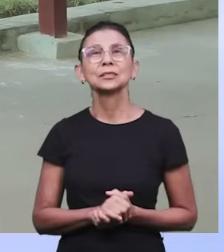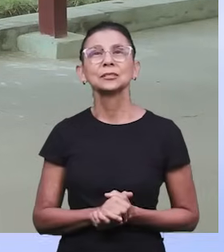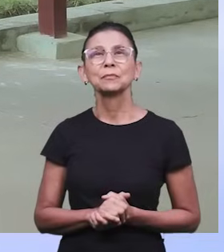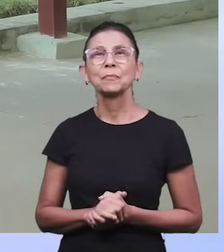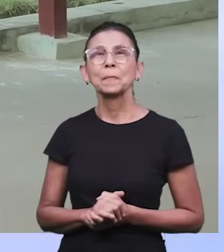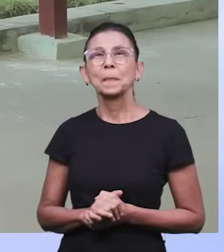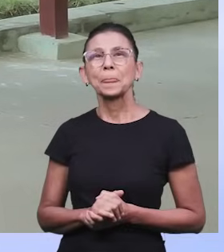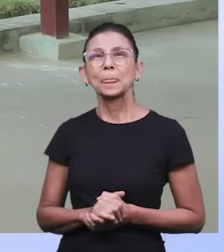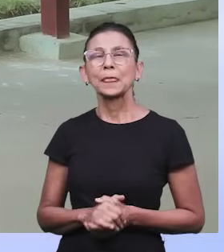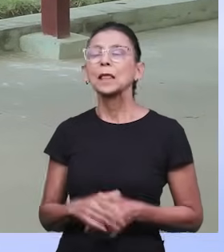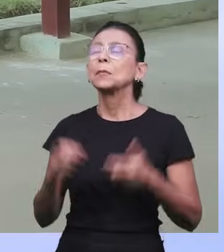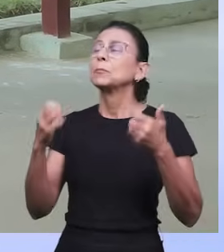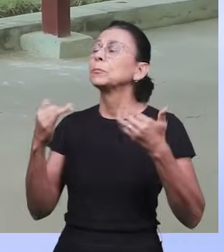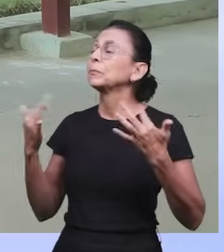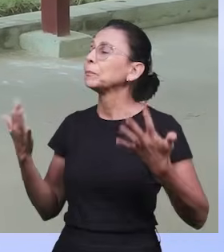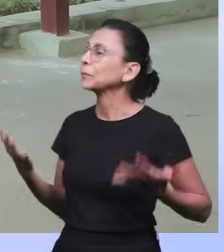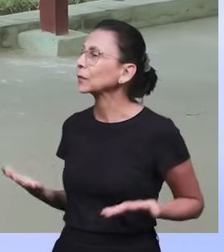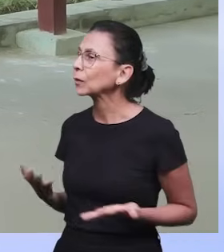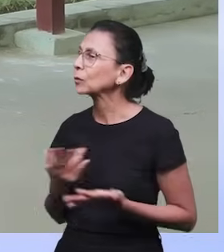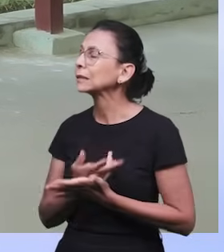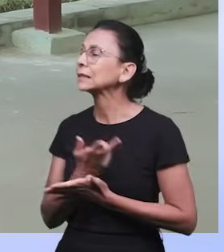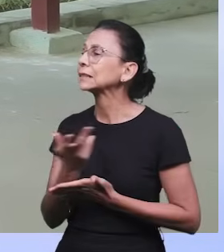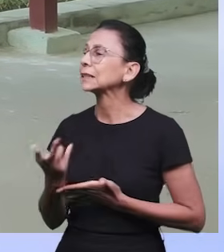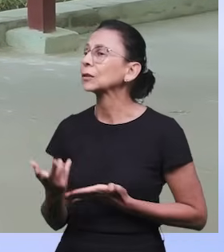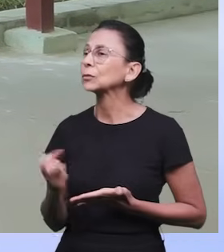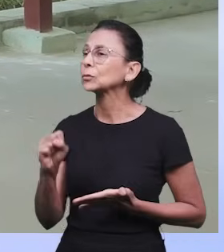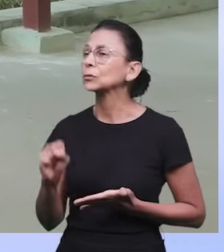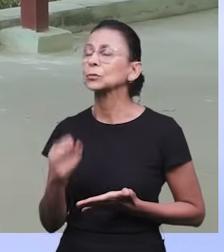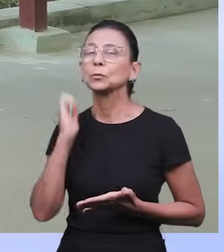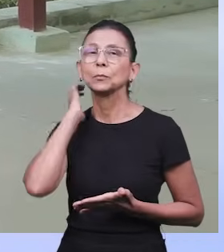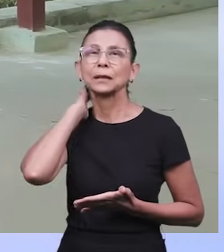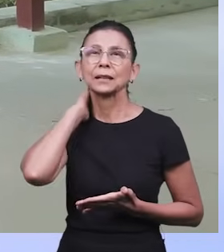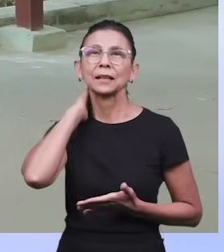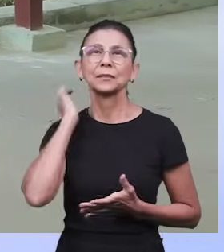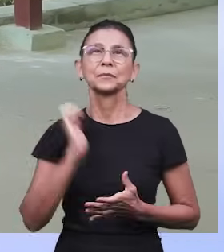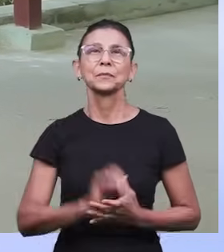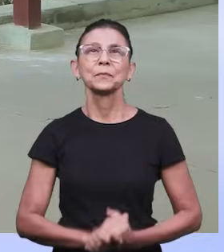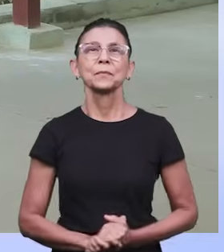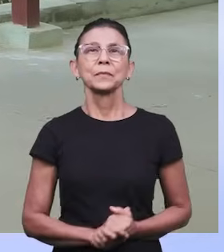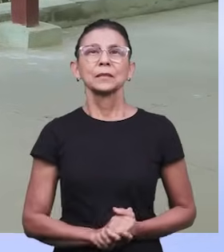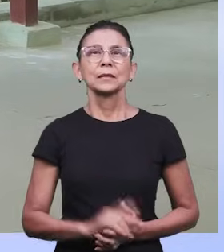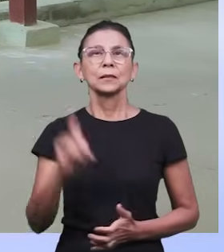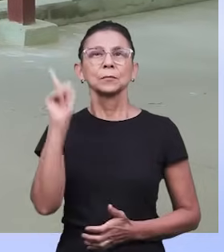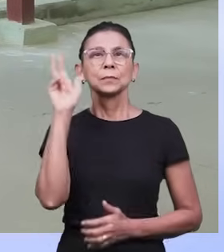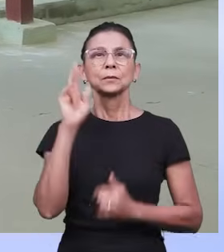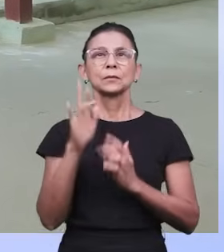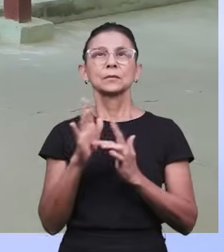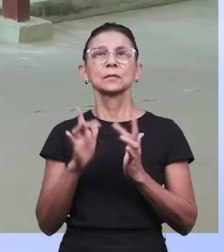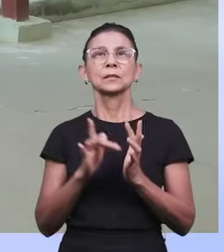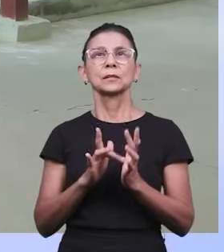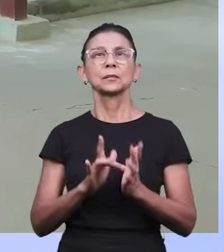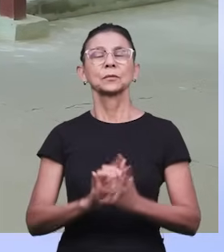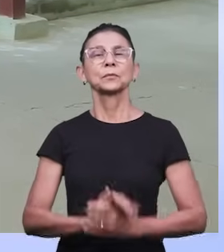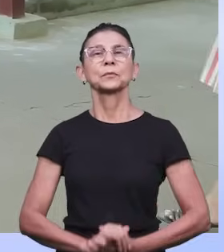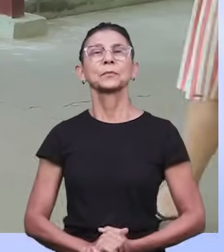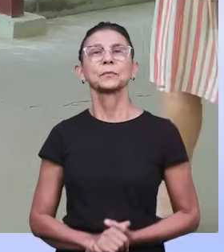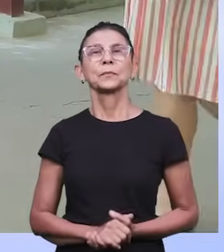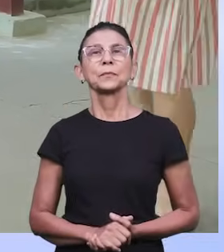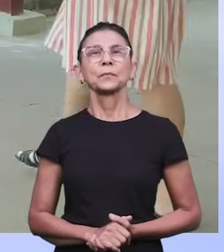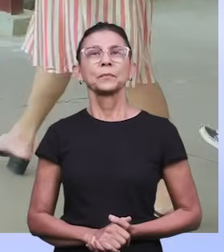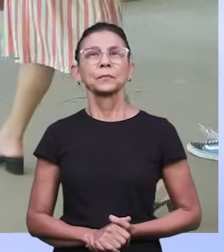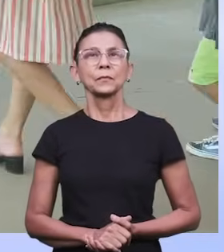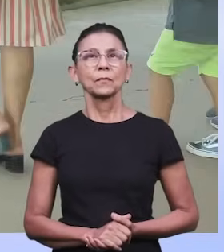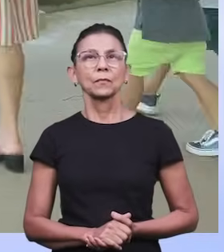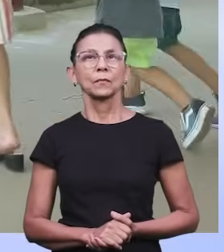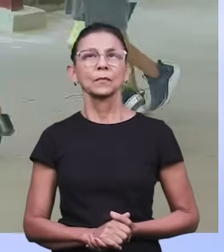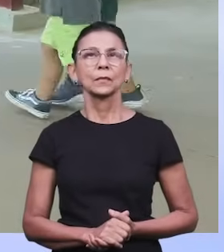convocação que aconteceu aqui na região sul do Pará. Amém. A paz do Senhor, a paz do Senhor Jorge, a paz do Senhor a todos. Verdade, todo mês nós temos